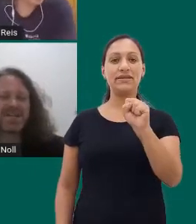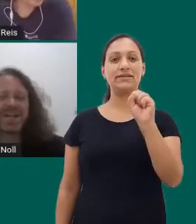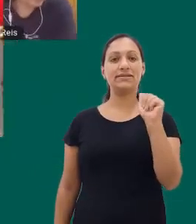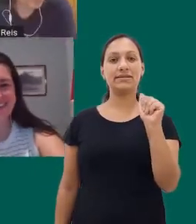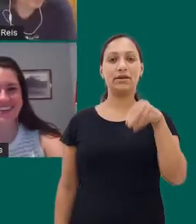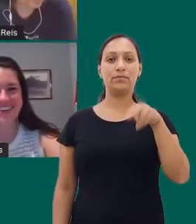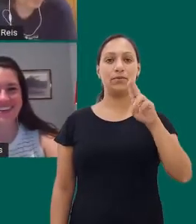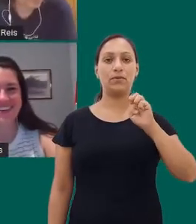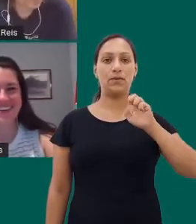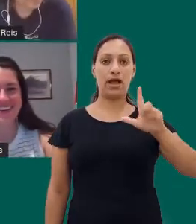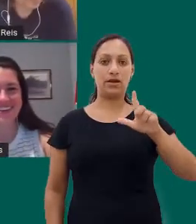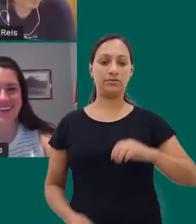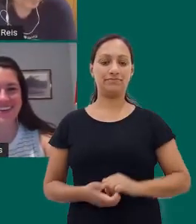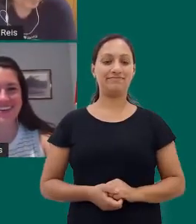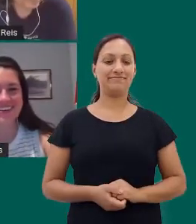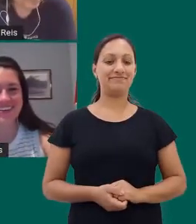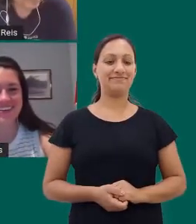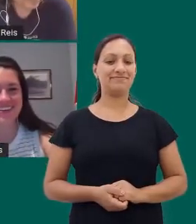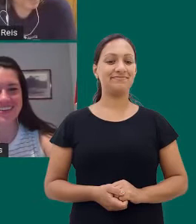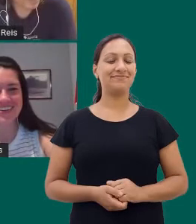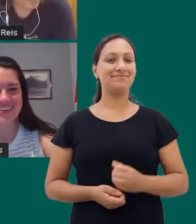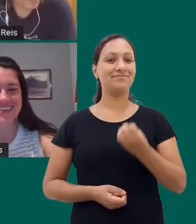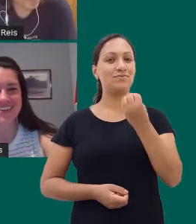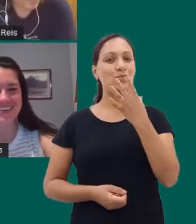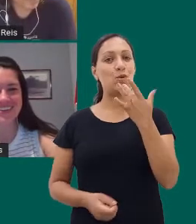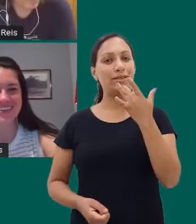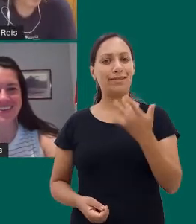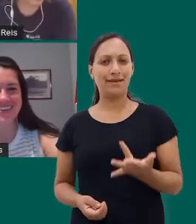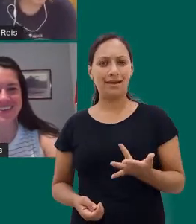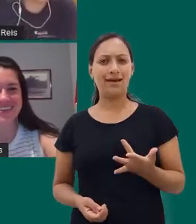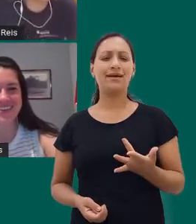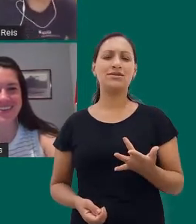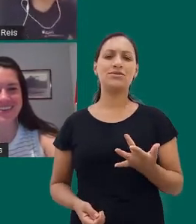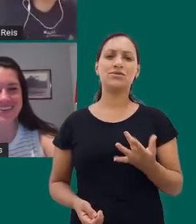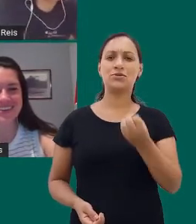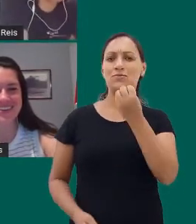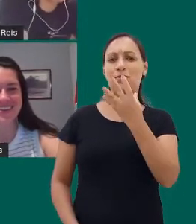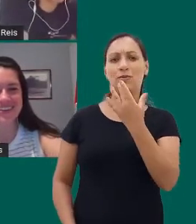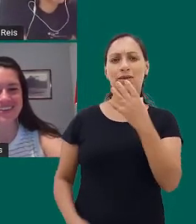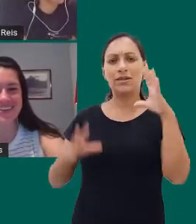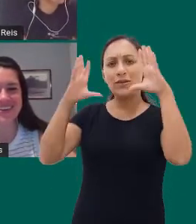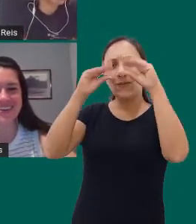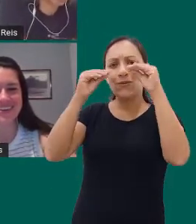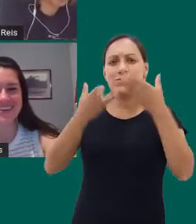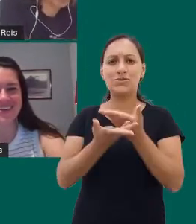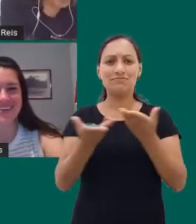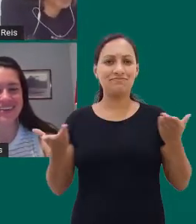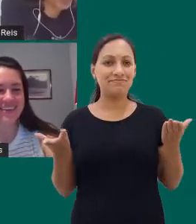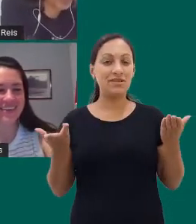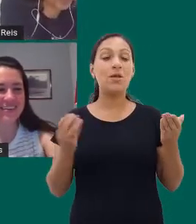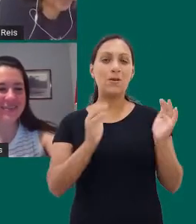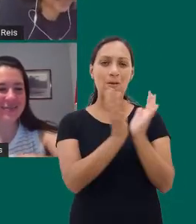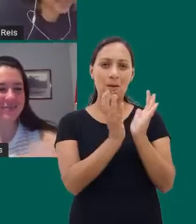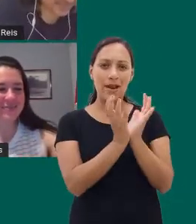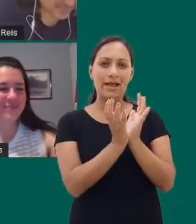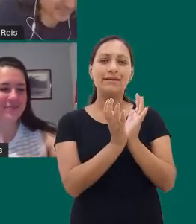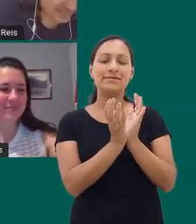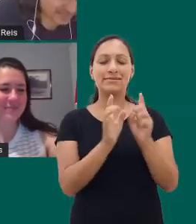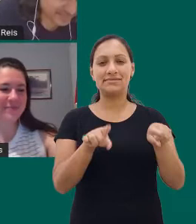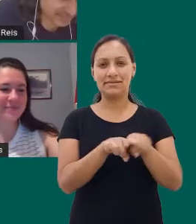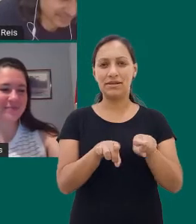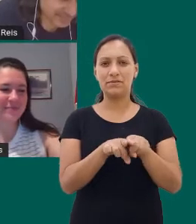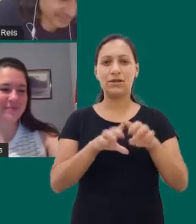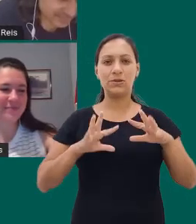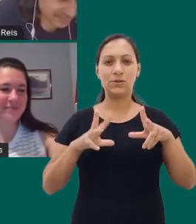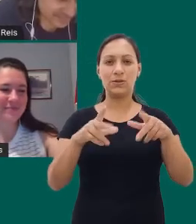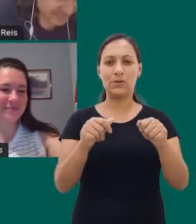É isso aí, Cris. Uma boa tarde, né? Boa tarde, boa noite para todo mundo e para os colegas também, para todo